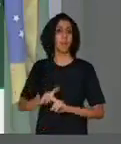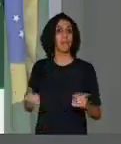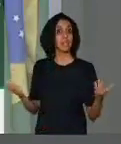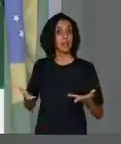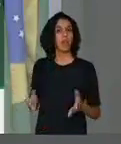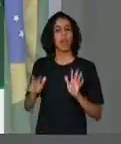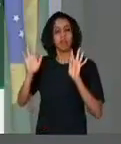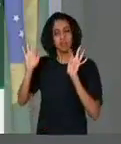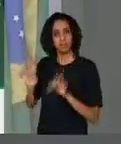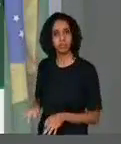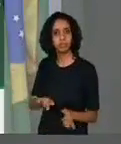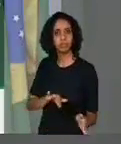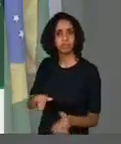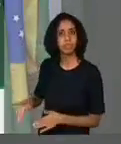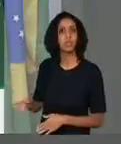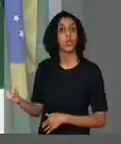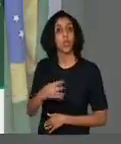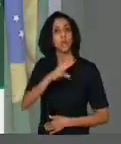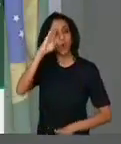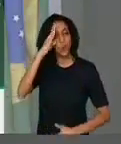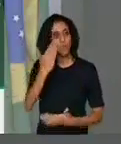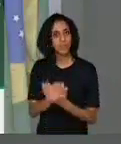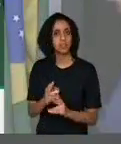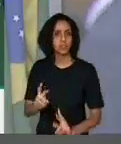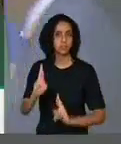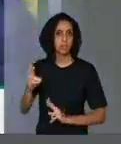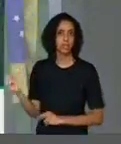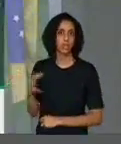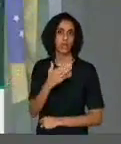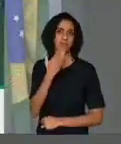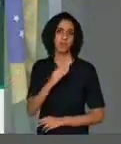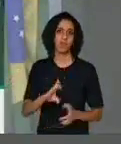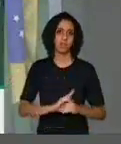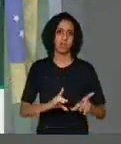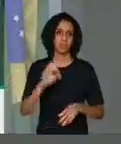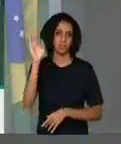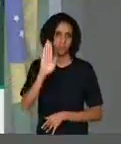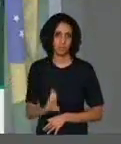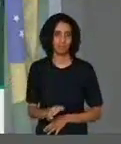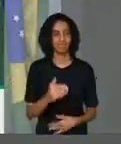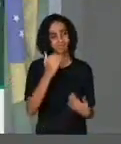uma nova confiança e uma nova esperança para a democracia brasileira. Muito obrigado, senhor presidente.